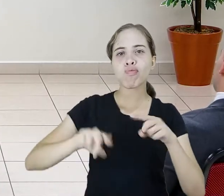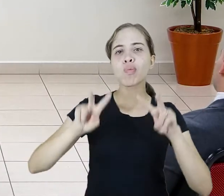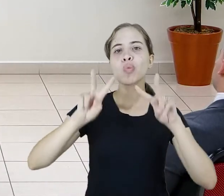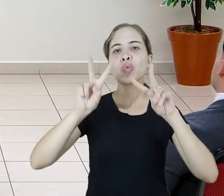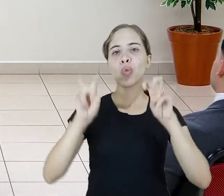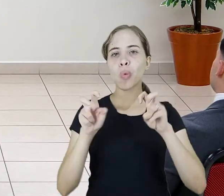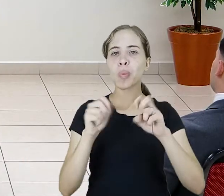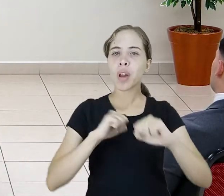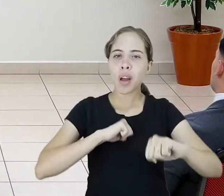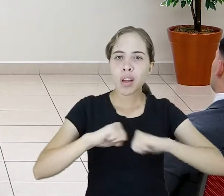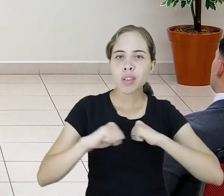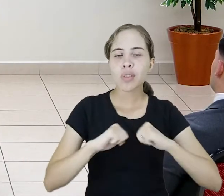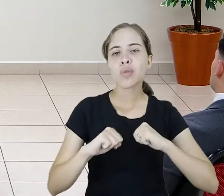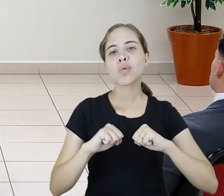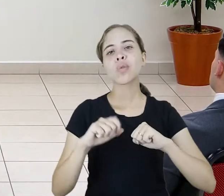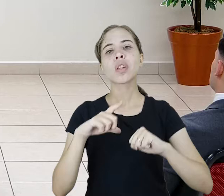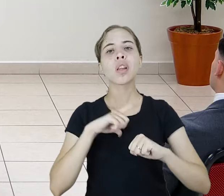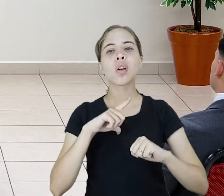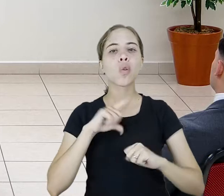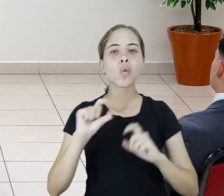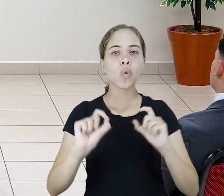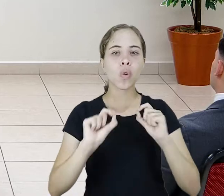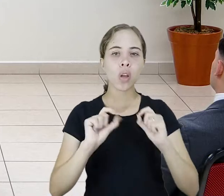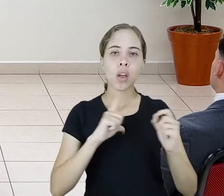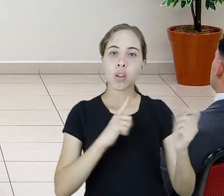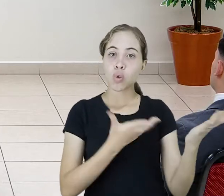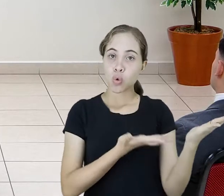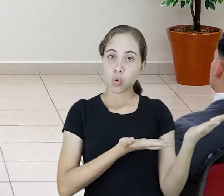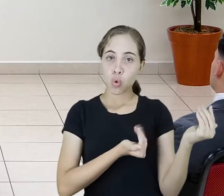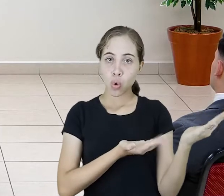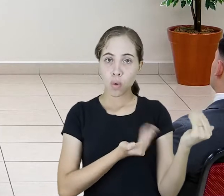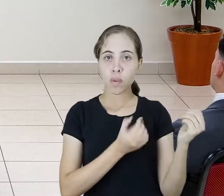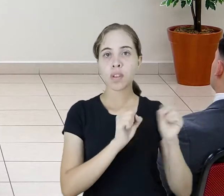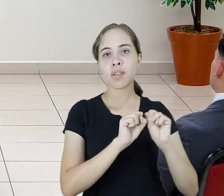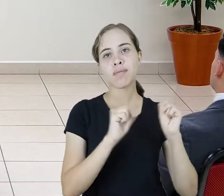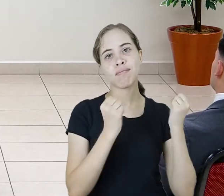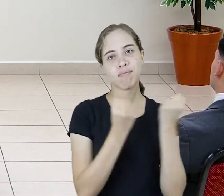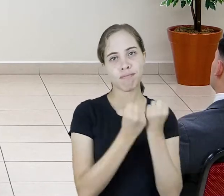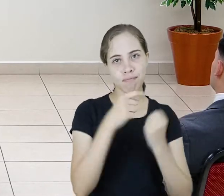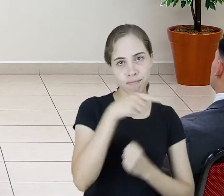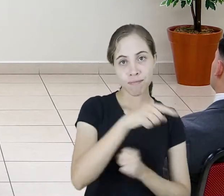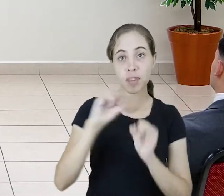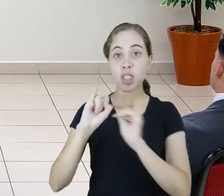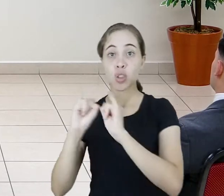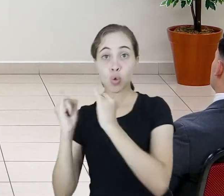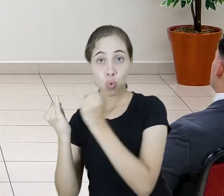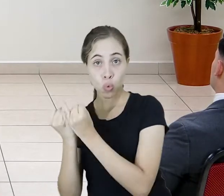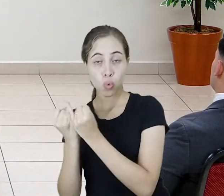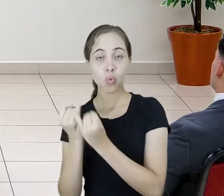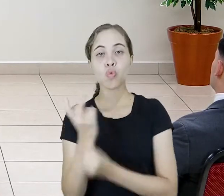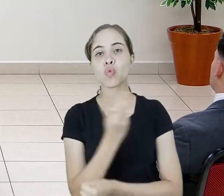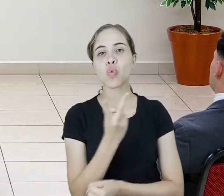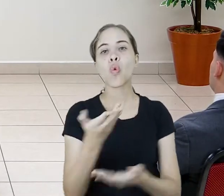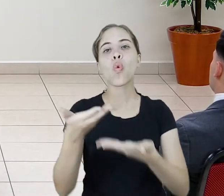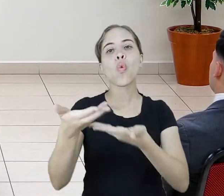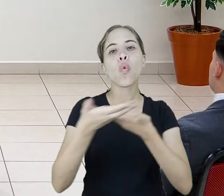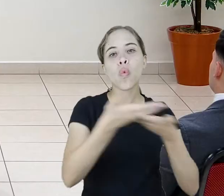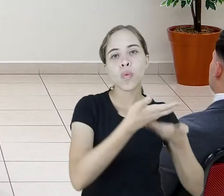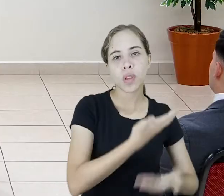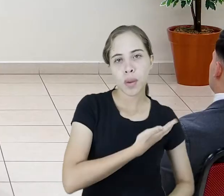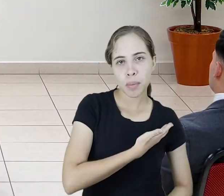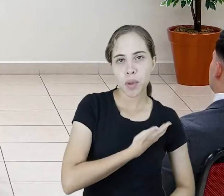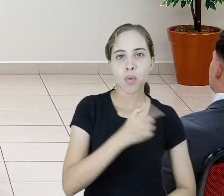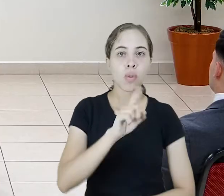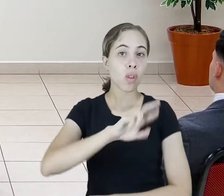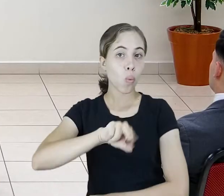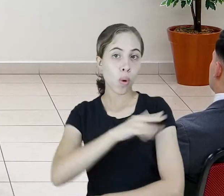que basicamente consiste em os jovens do seminário e instituto convidarem seus amigos, não membros,